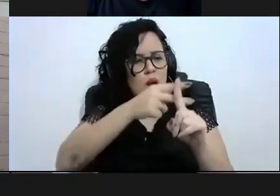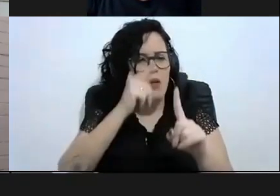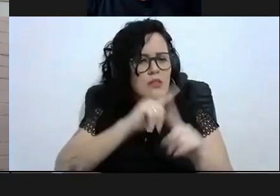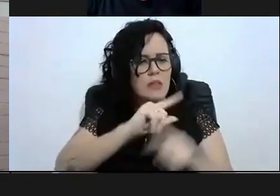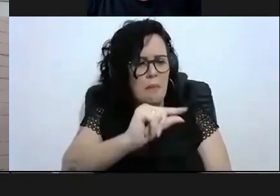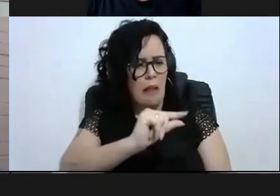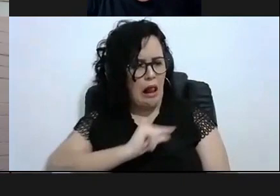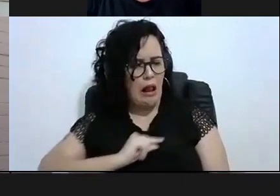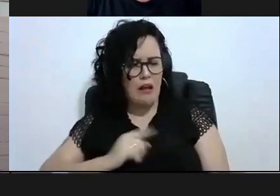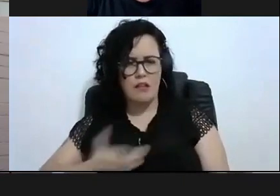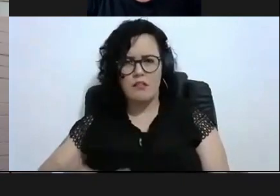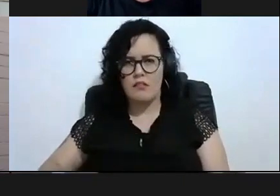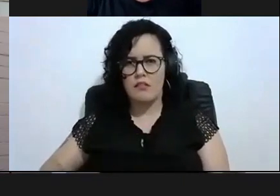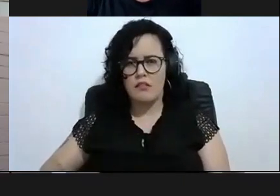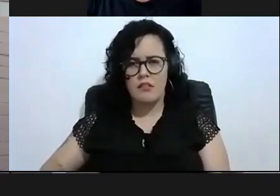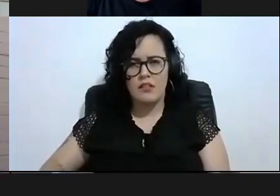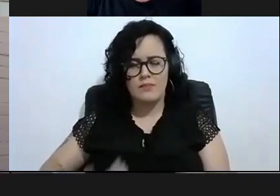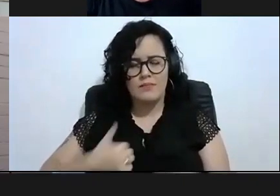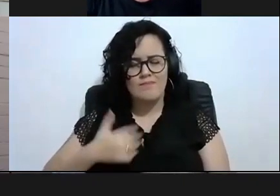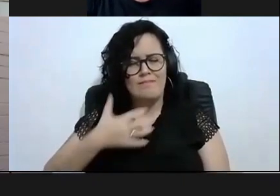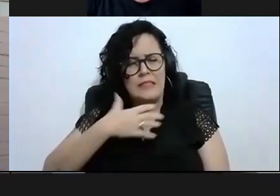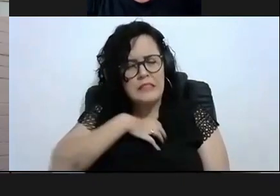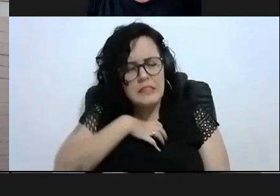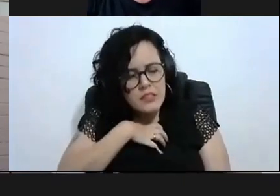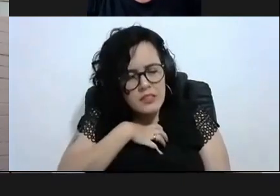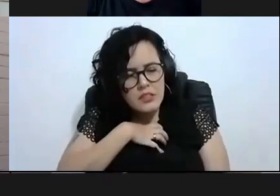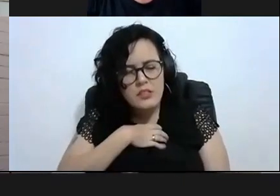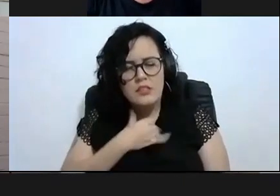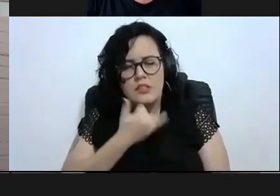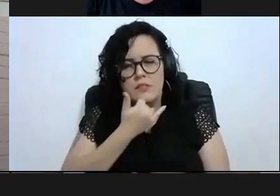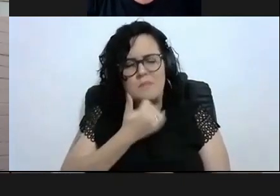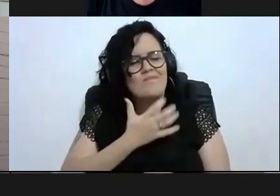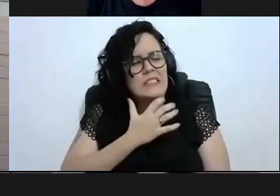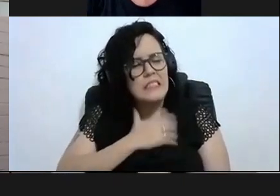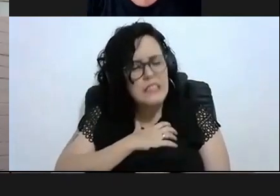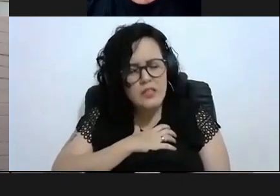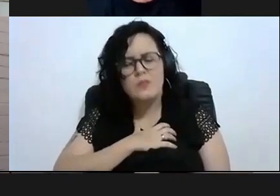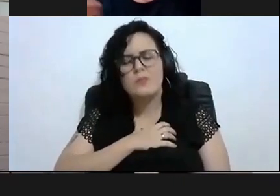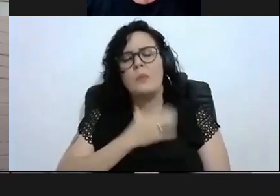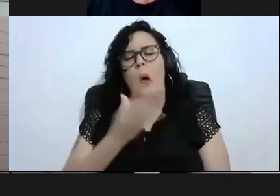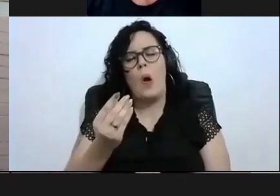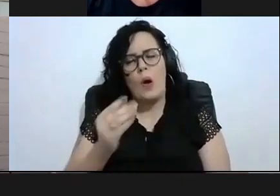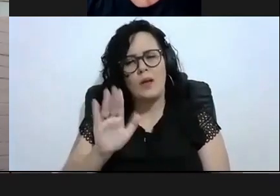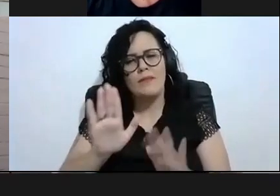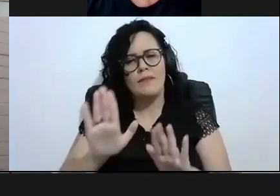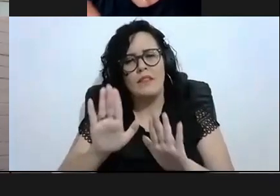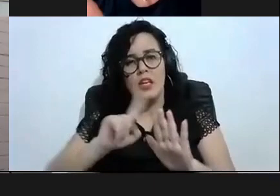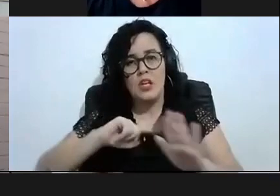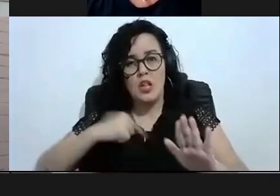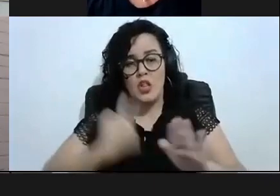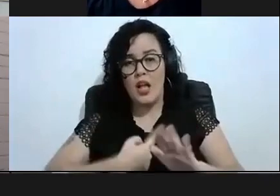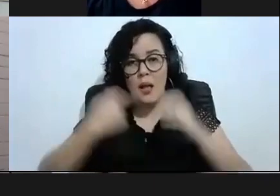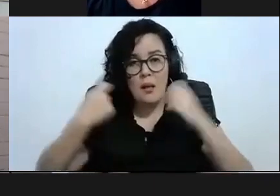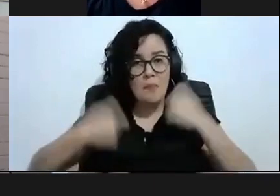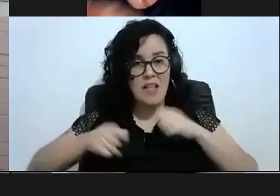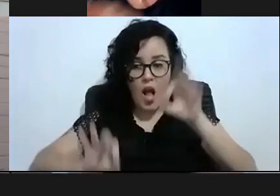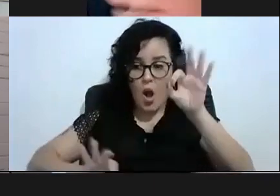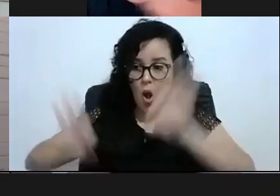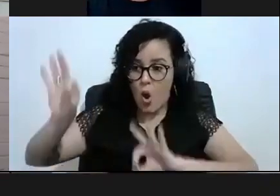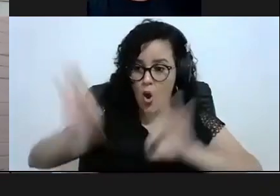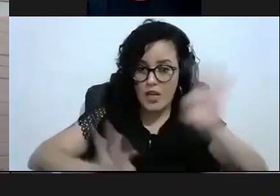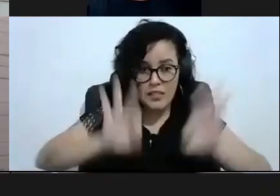E eu sinto muito, mas se a gente não fizer alguma coisa um pouco mais